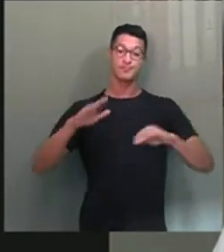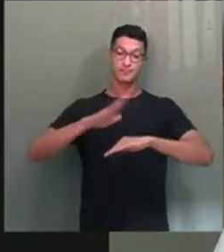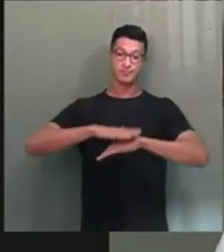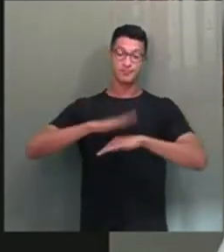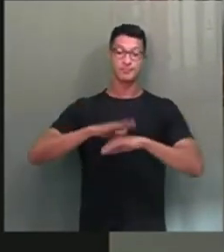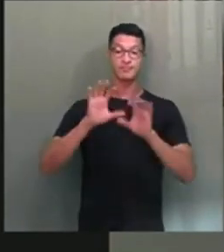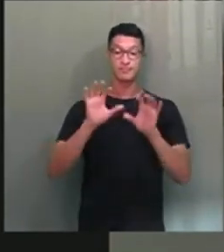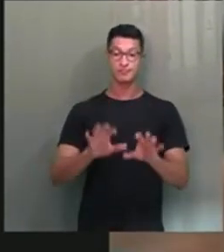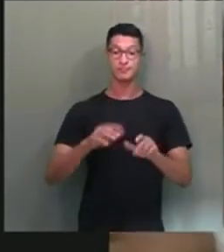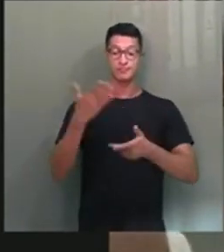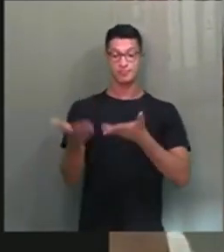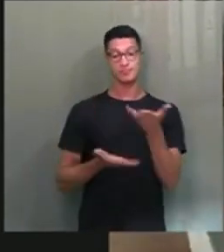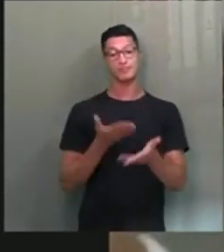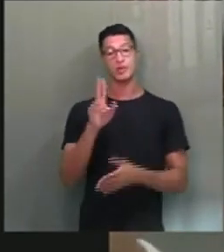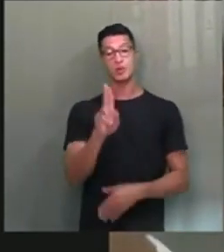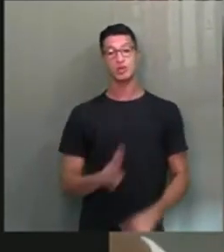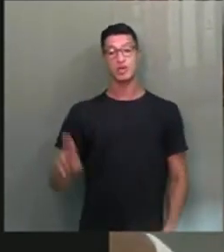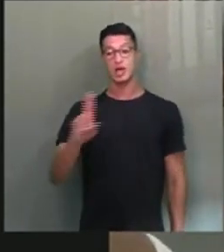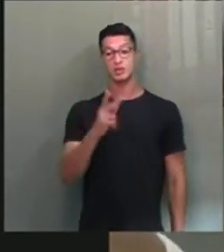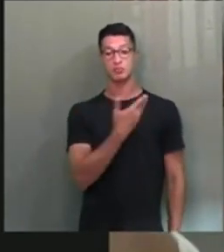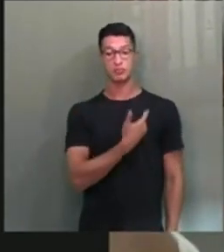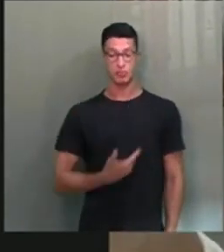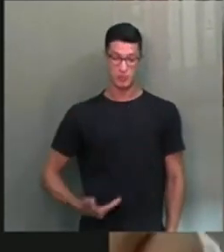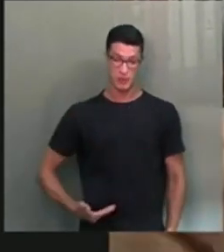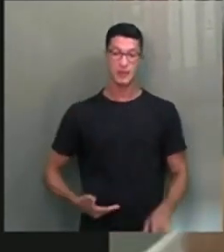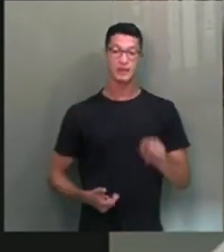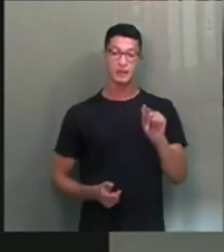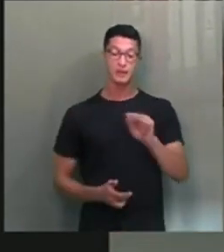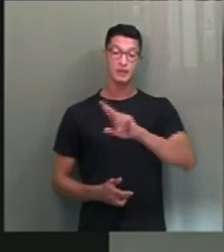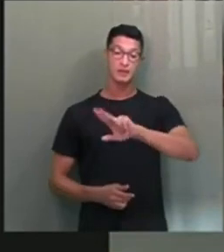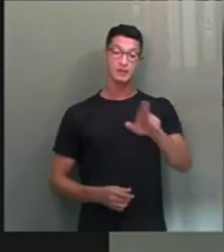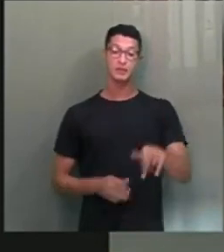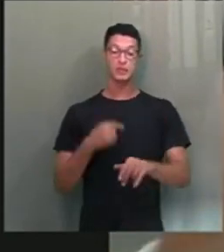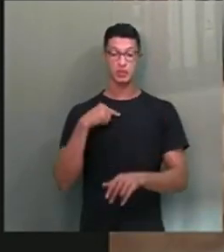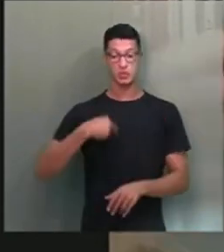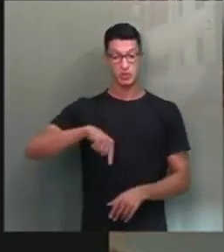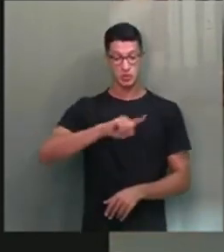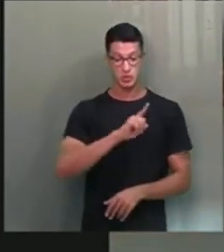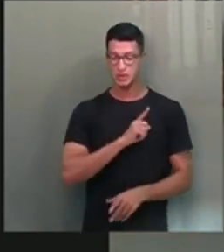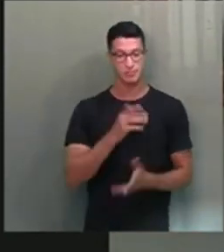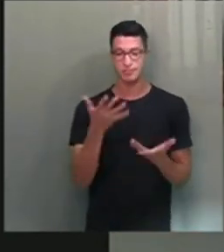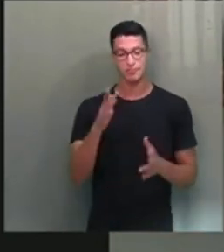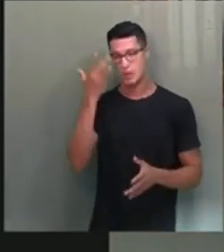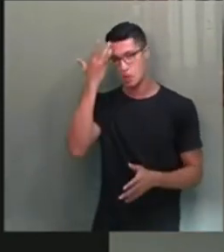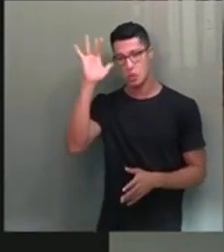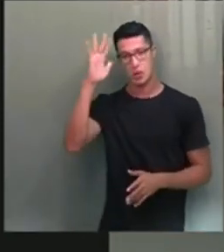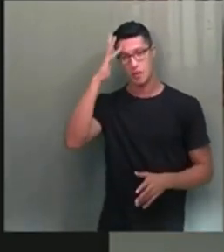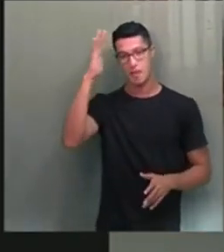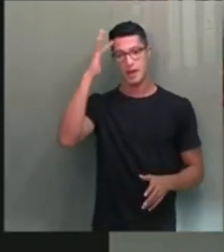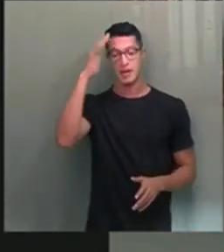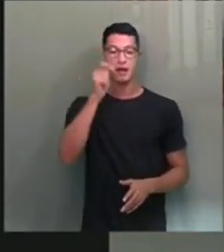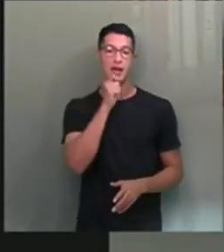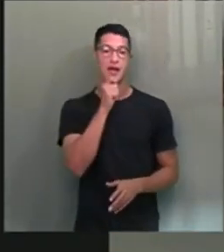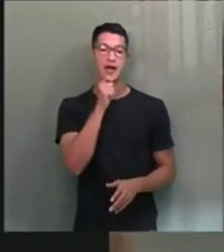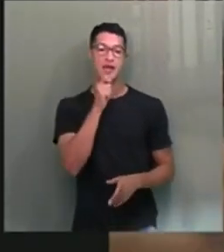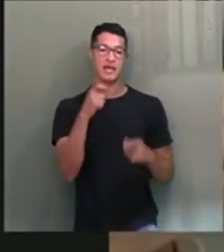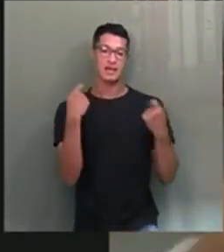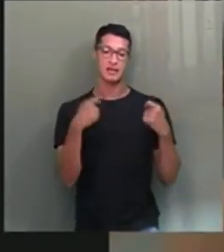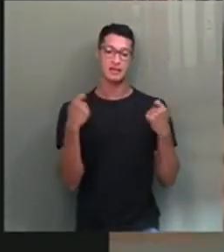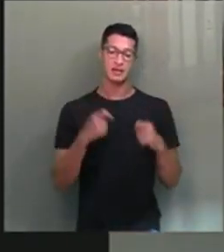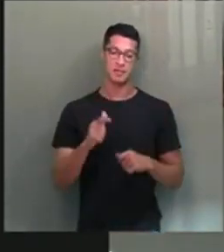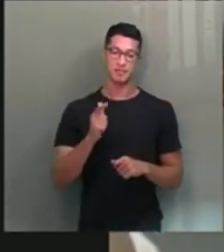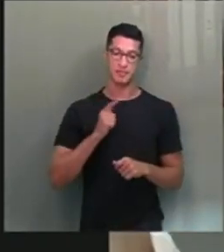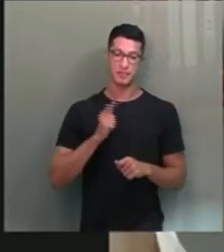prestando assim um serviço de utilidade pública que muitos de nós sequer imaginávamos que ainda era necessário